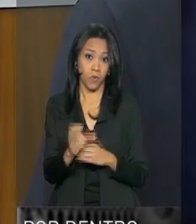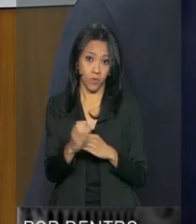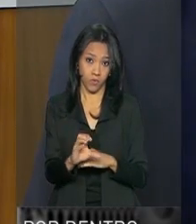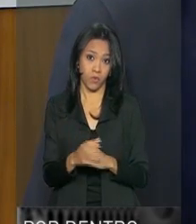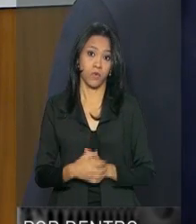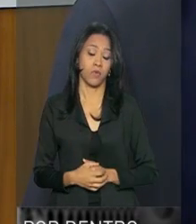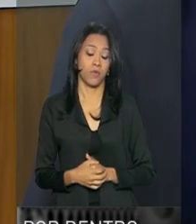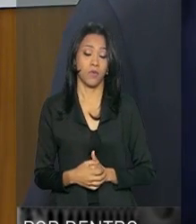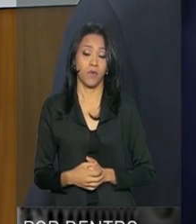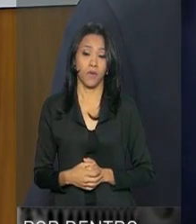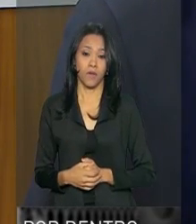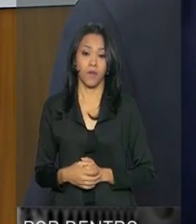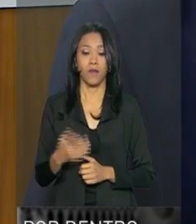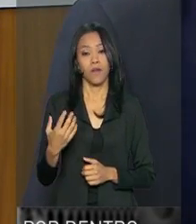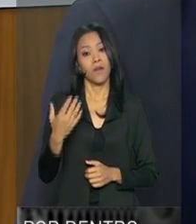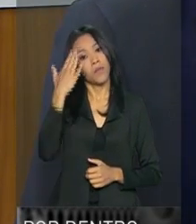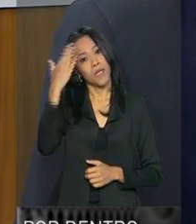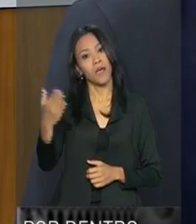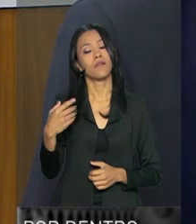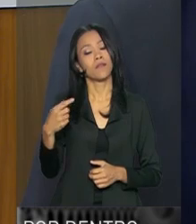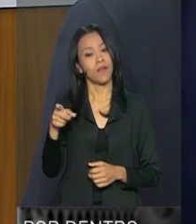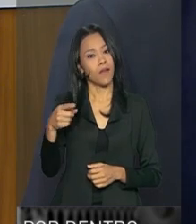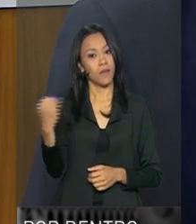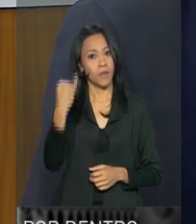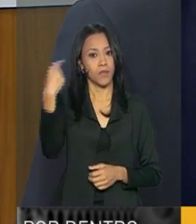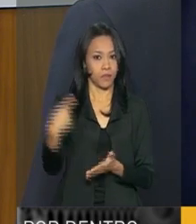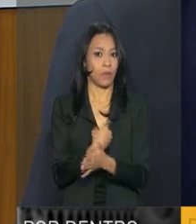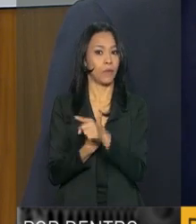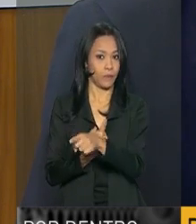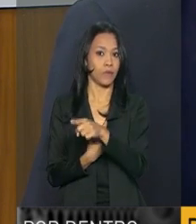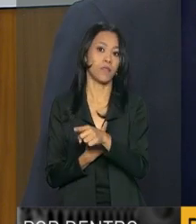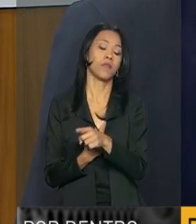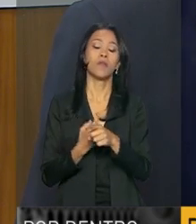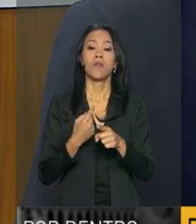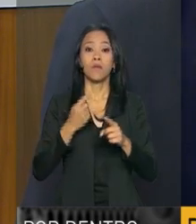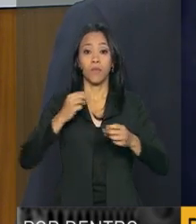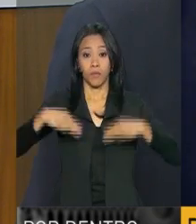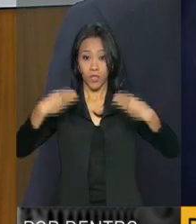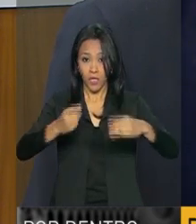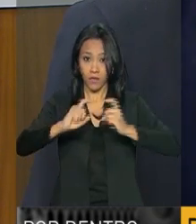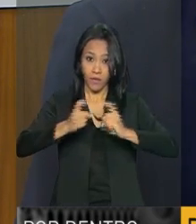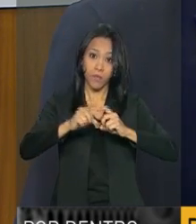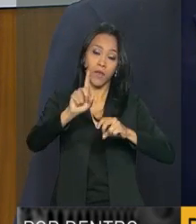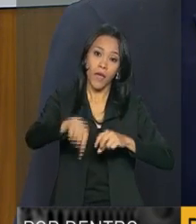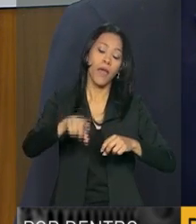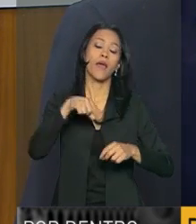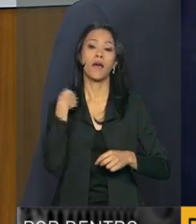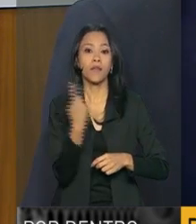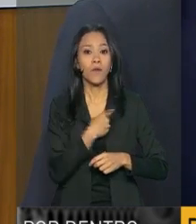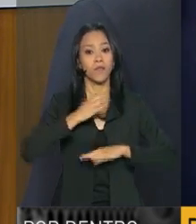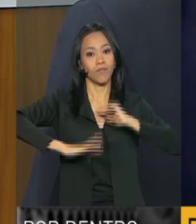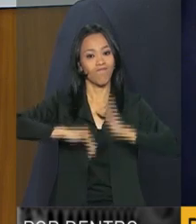é muito obrigado a essa pergunta sempre importante é para o ministério do planejamento porque é uma das nossas principais competências